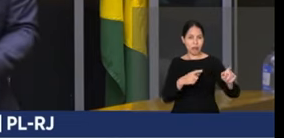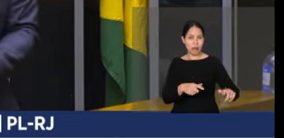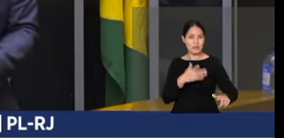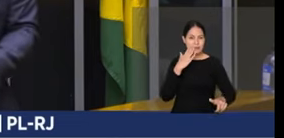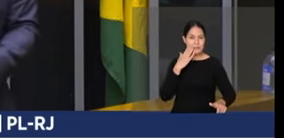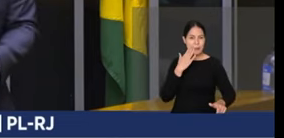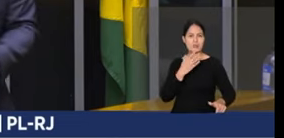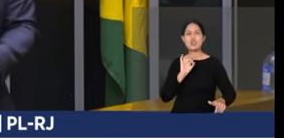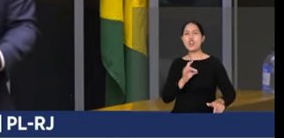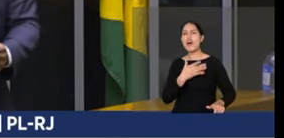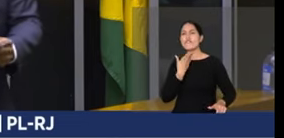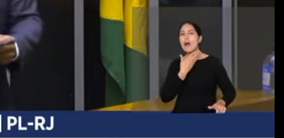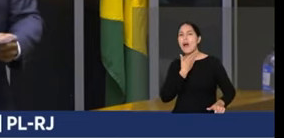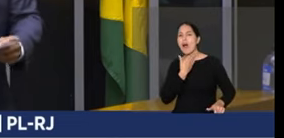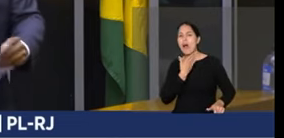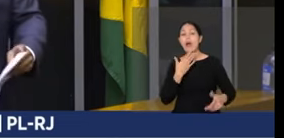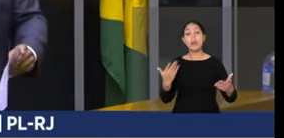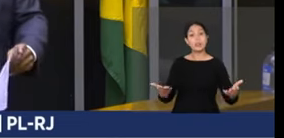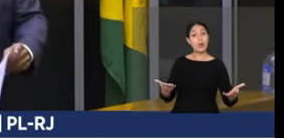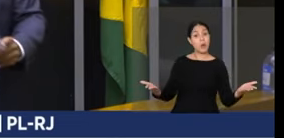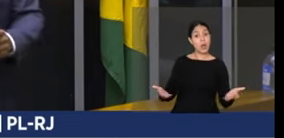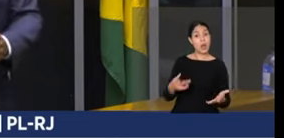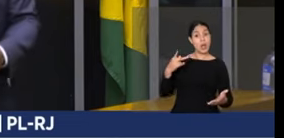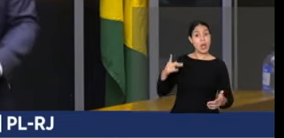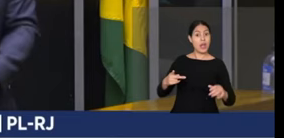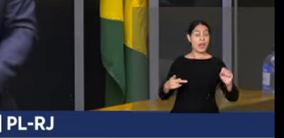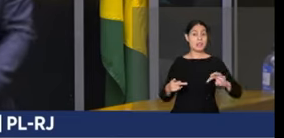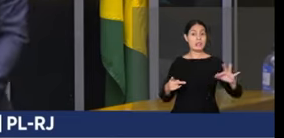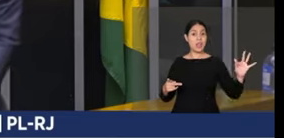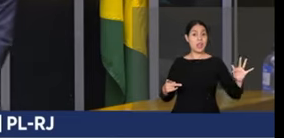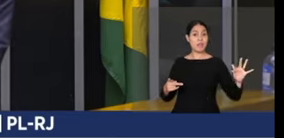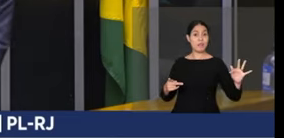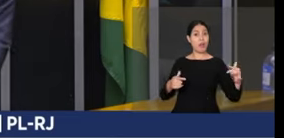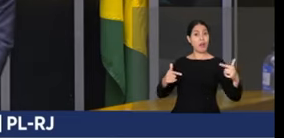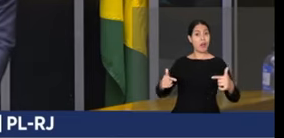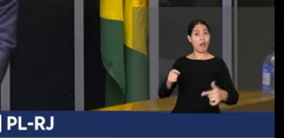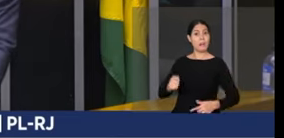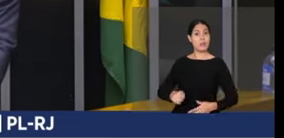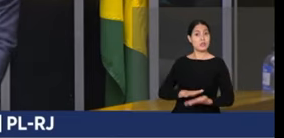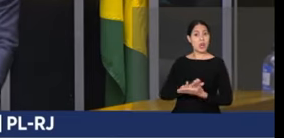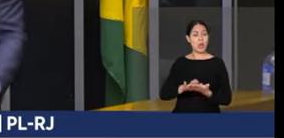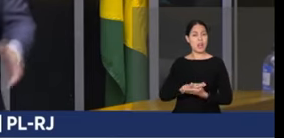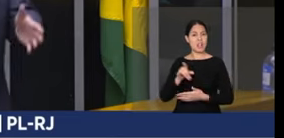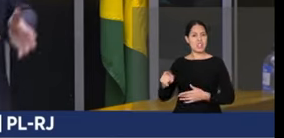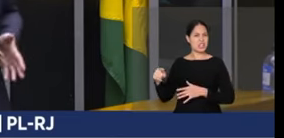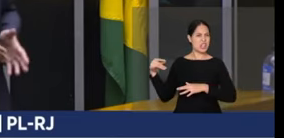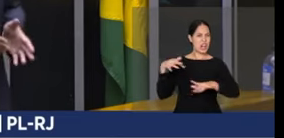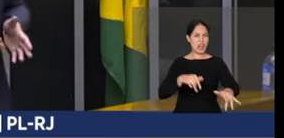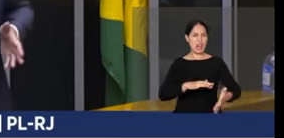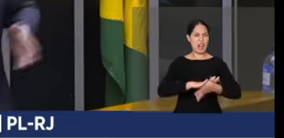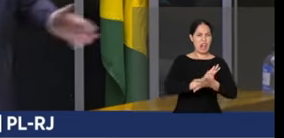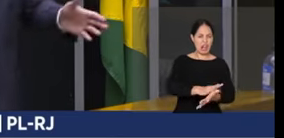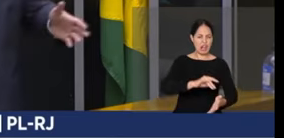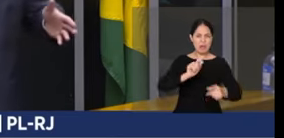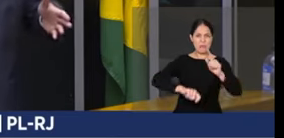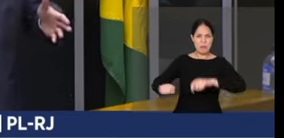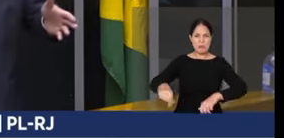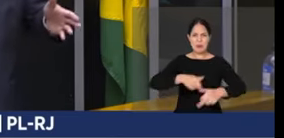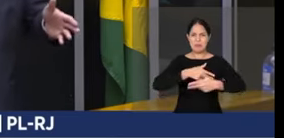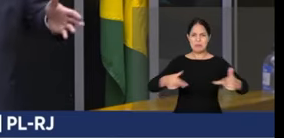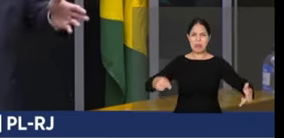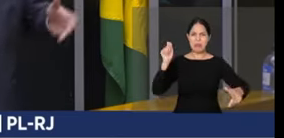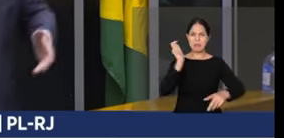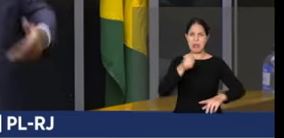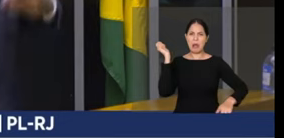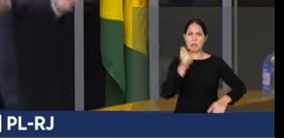vandalismo, terrorismo, e o STF nada fez. E agora, o que me causa estranheza também, é ver os deputados do